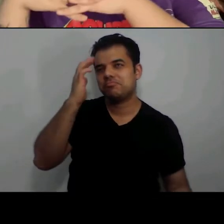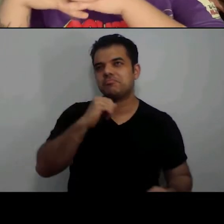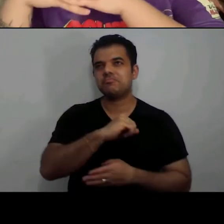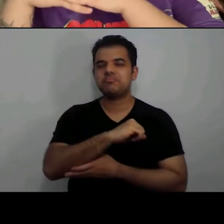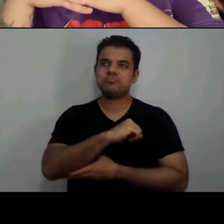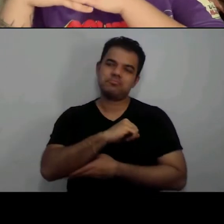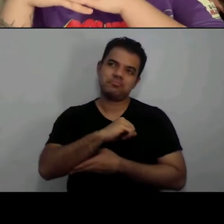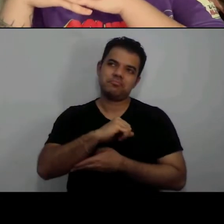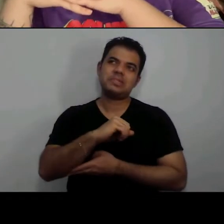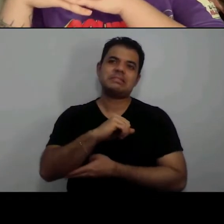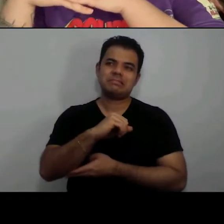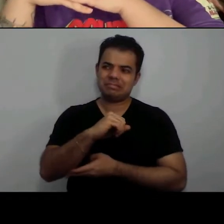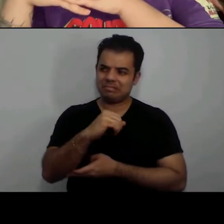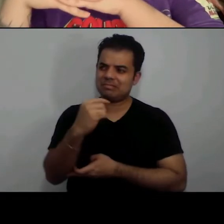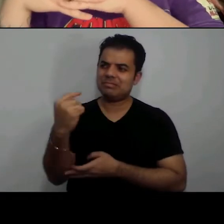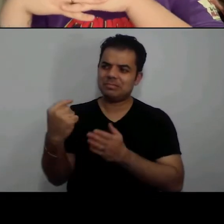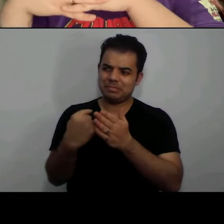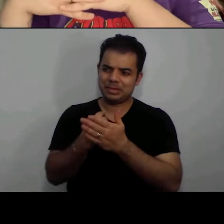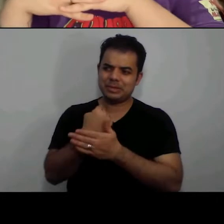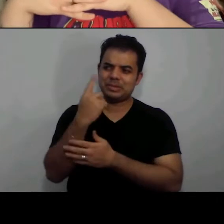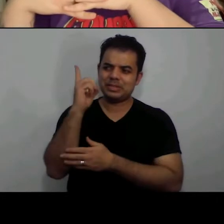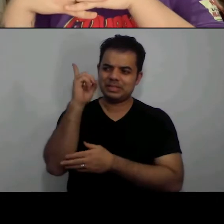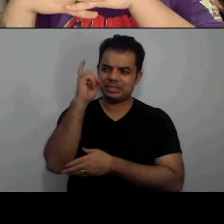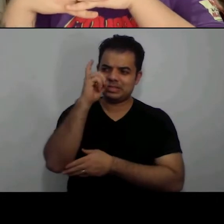Olha, uma pergunta difícil, viu?